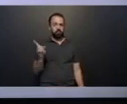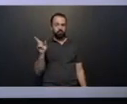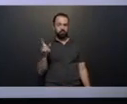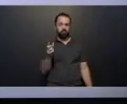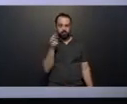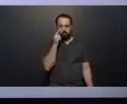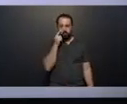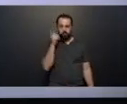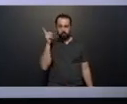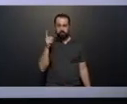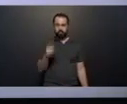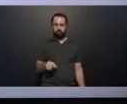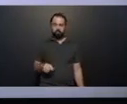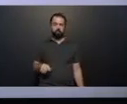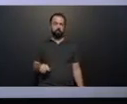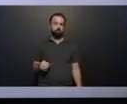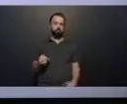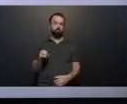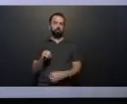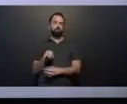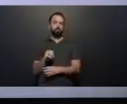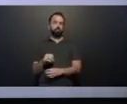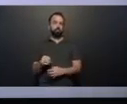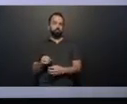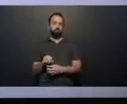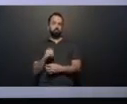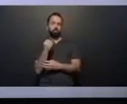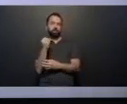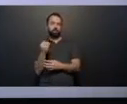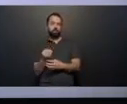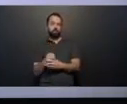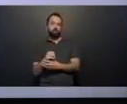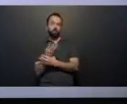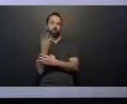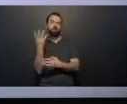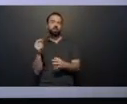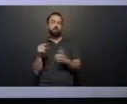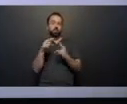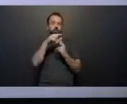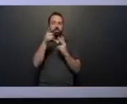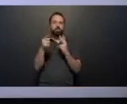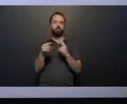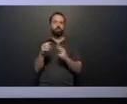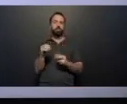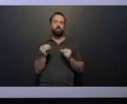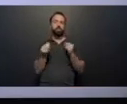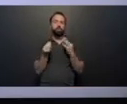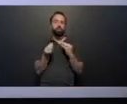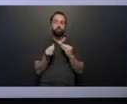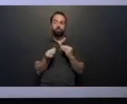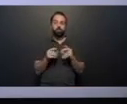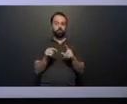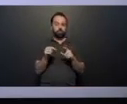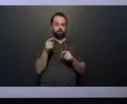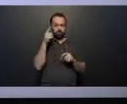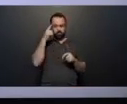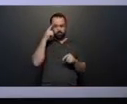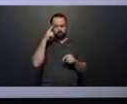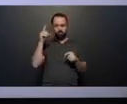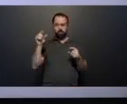Da onde que surgiu o número π? Né? Imaginamos essa circunferência. Né? O contorno